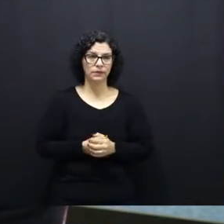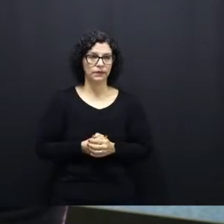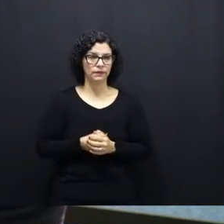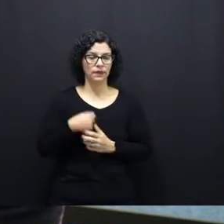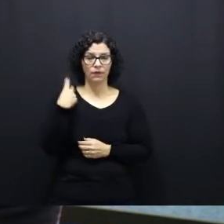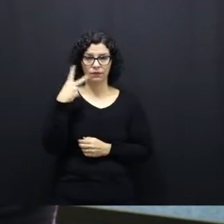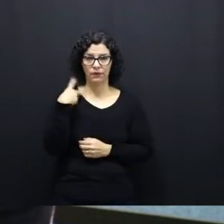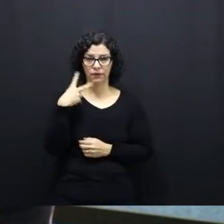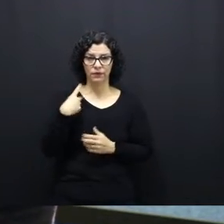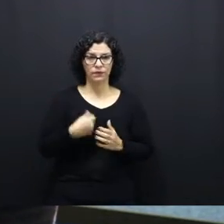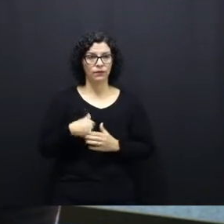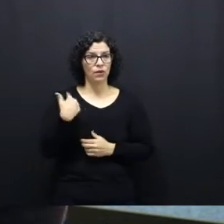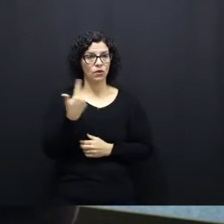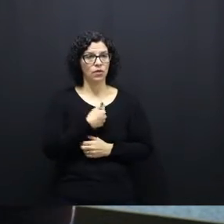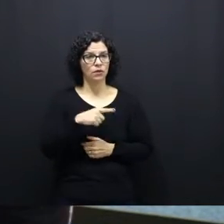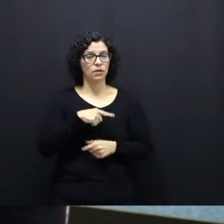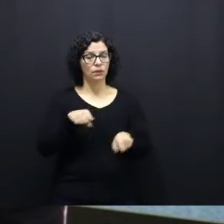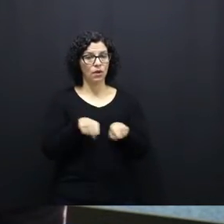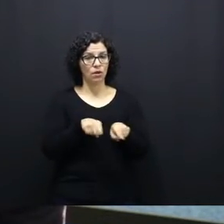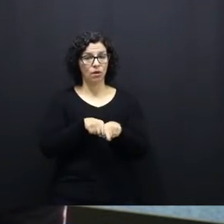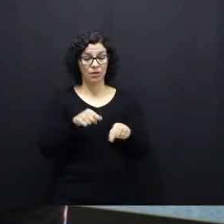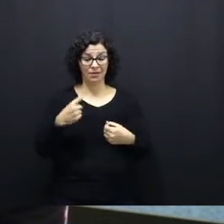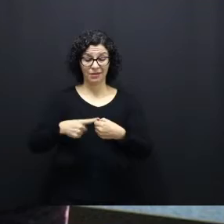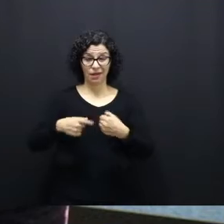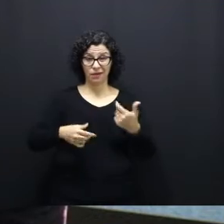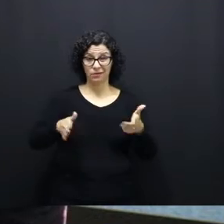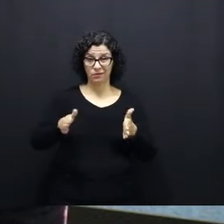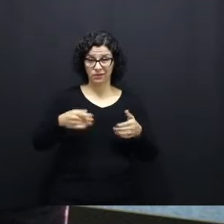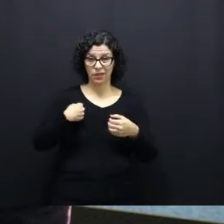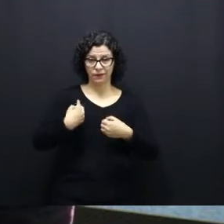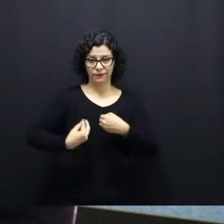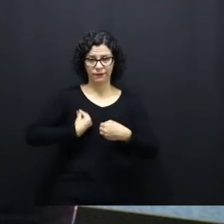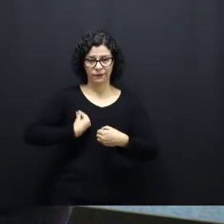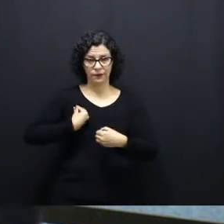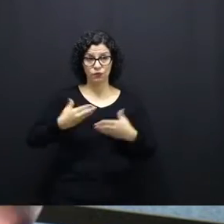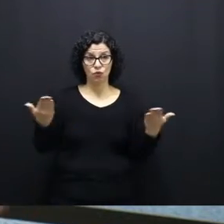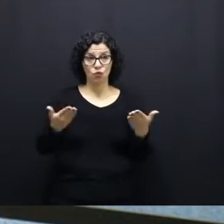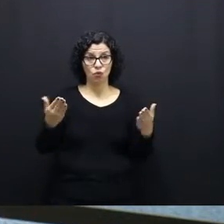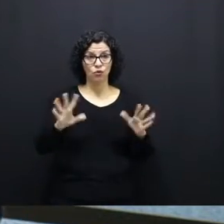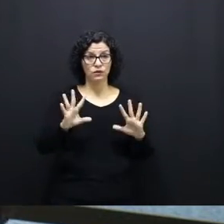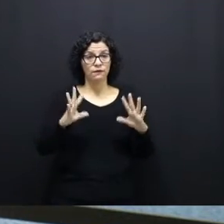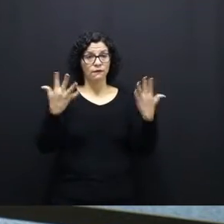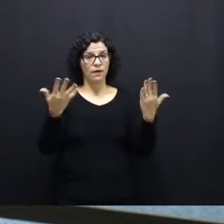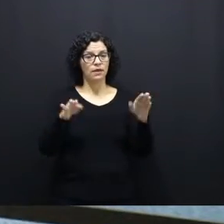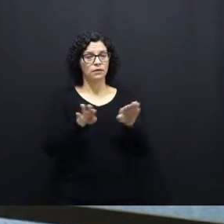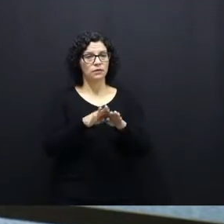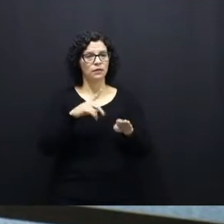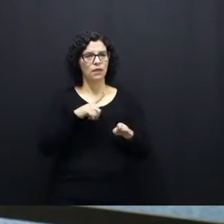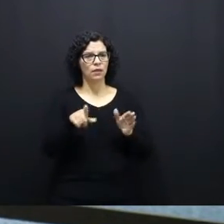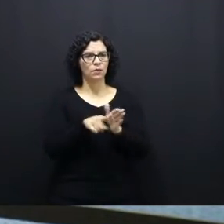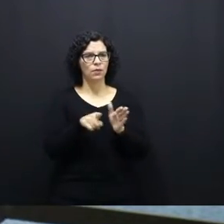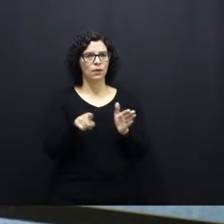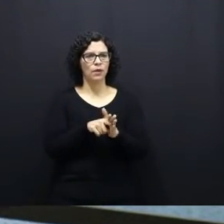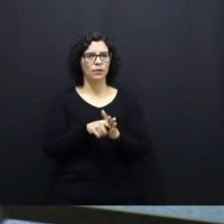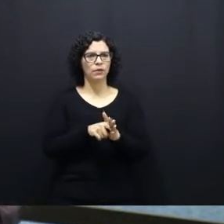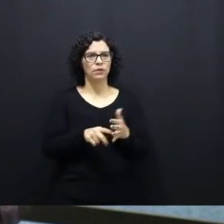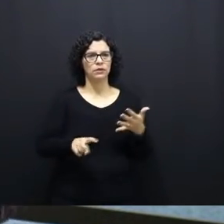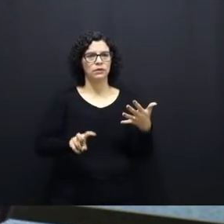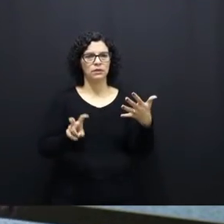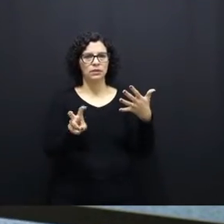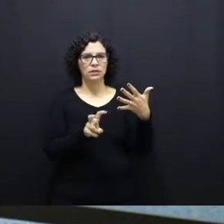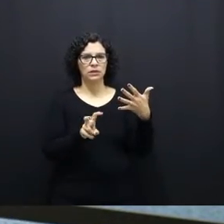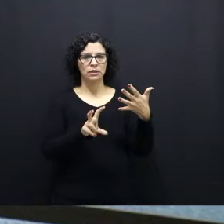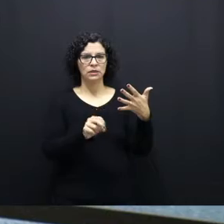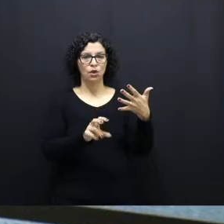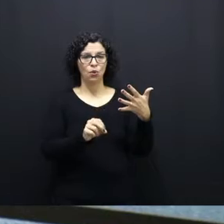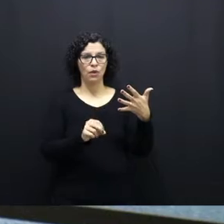Vereador nós estamos vivendo uma cidade que hoje comemora está em 50º